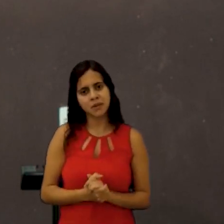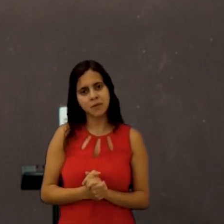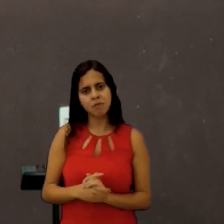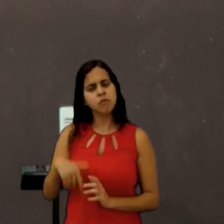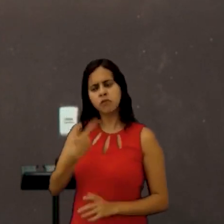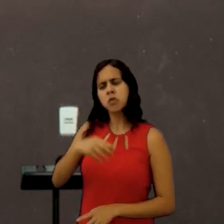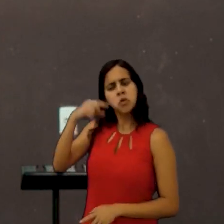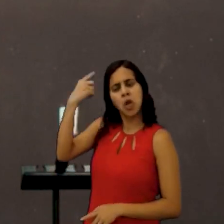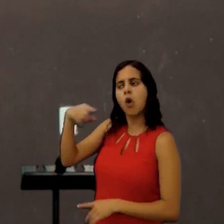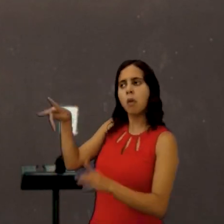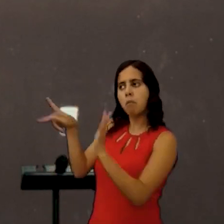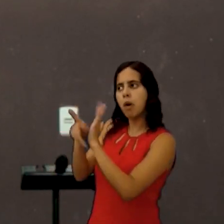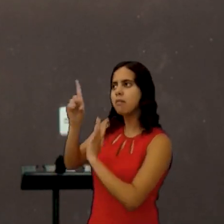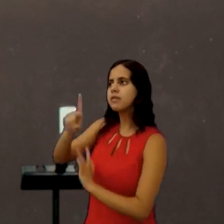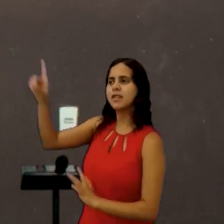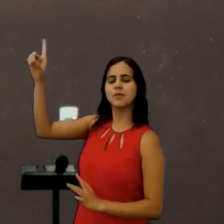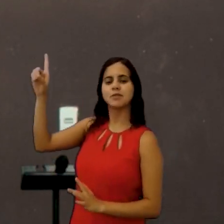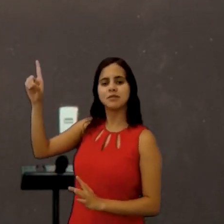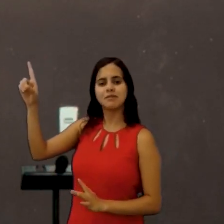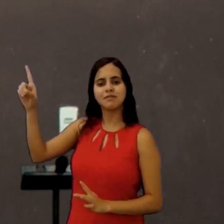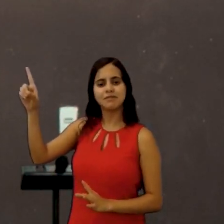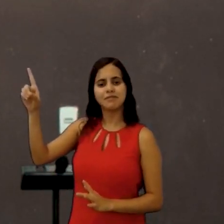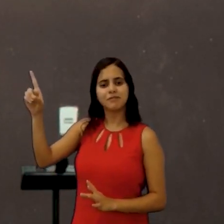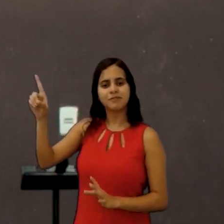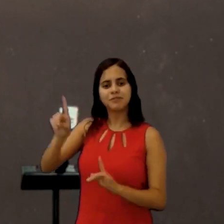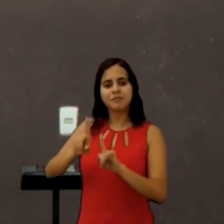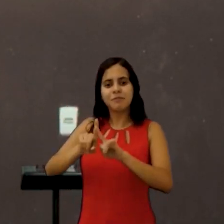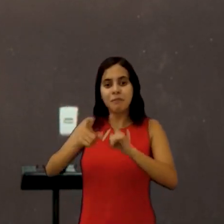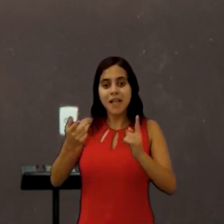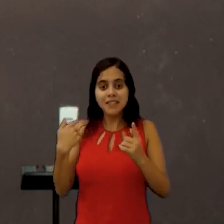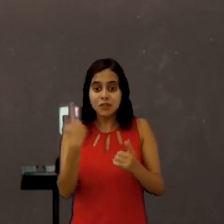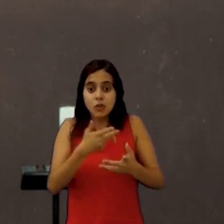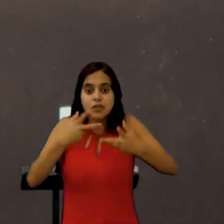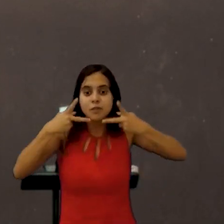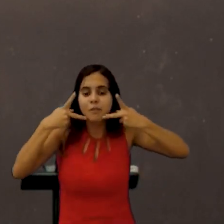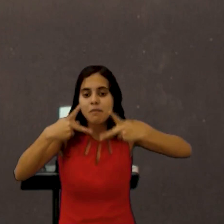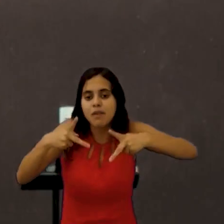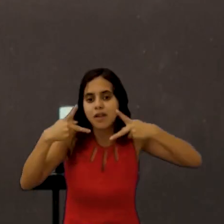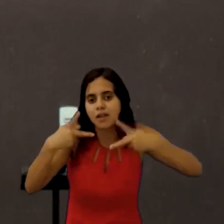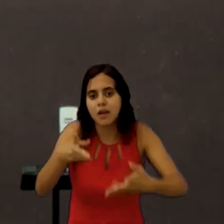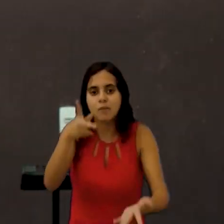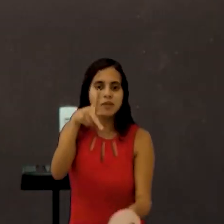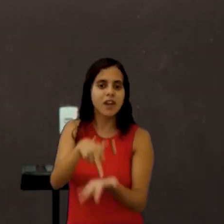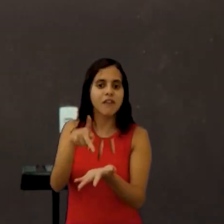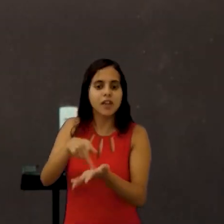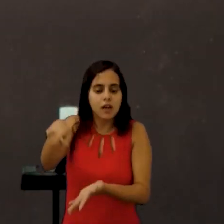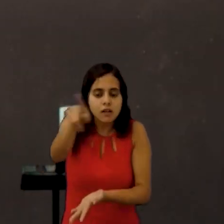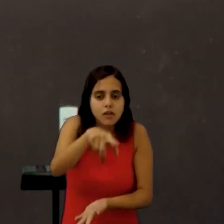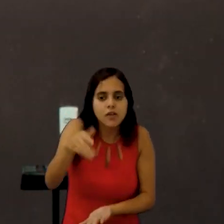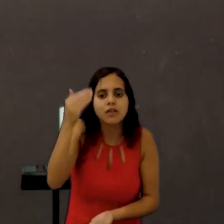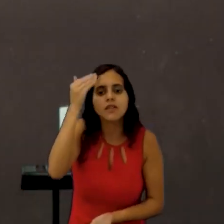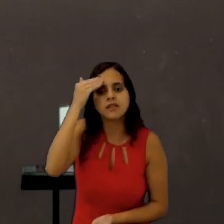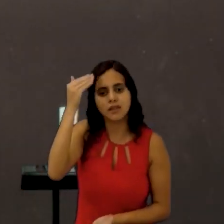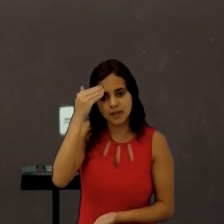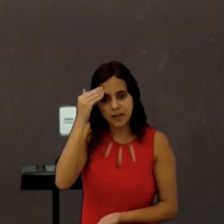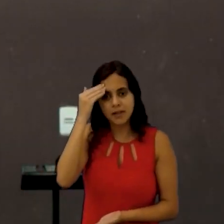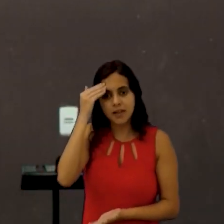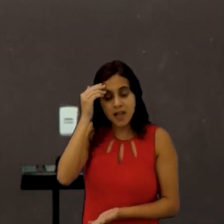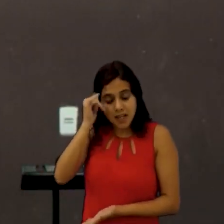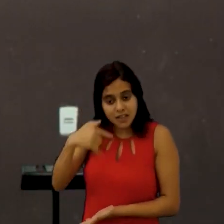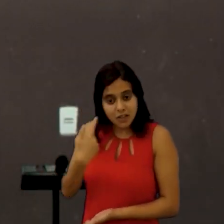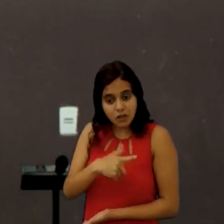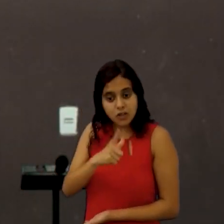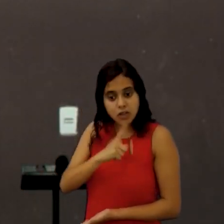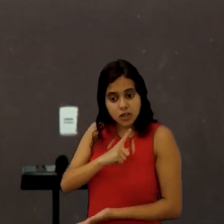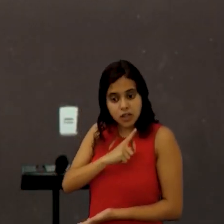Enlouquecemos para Deus, mas nós falamos aquilo que vocês entendem, porque nós conservamos o juízo. E se nós conservamos